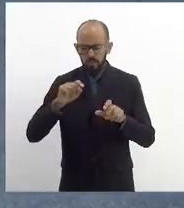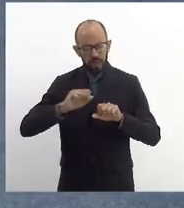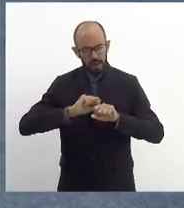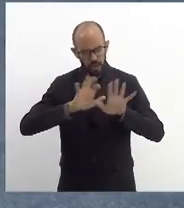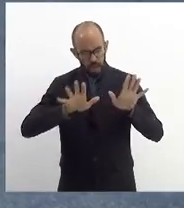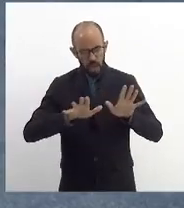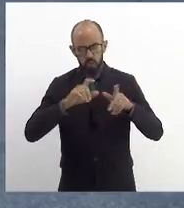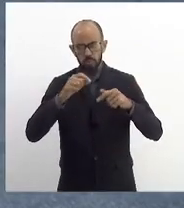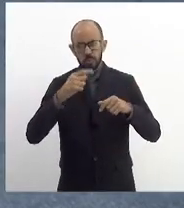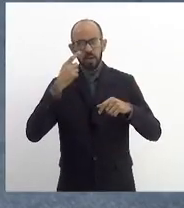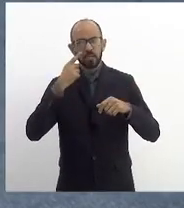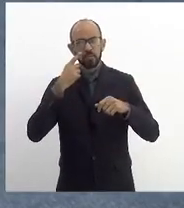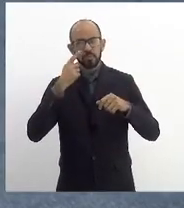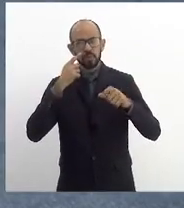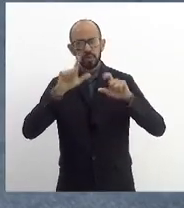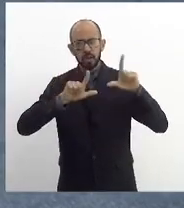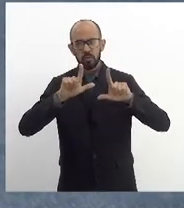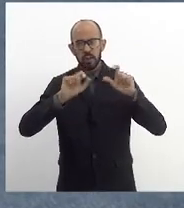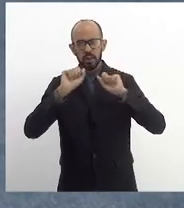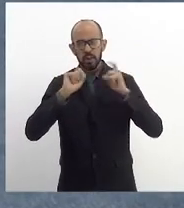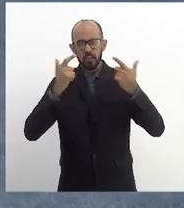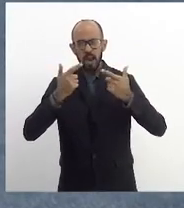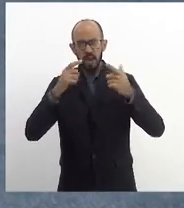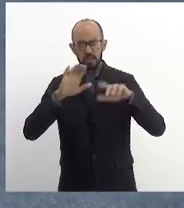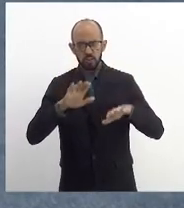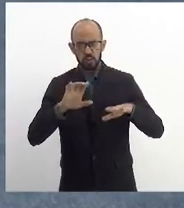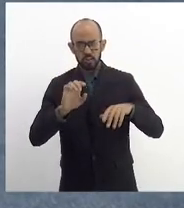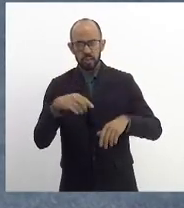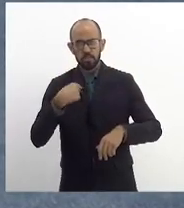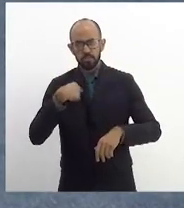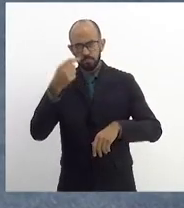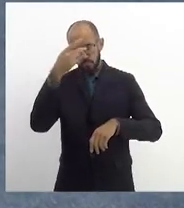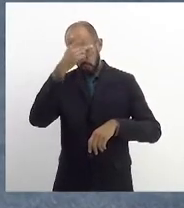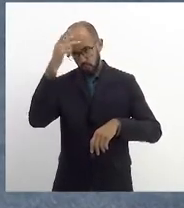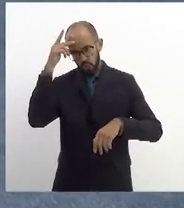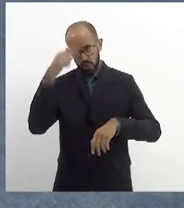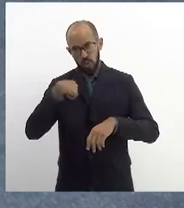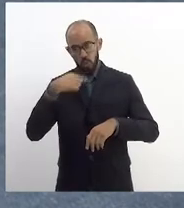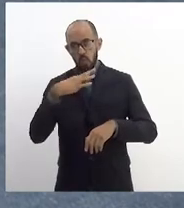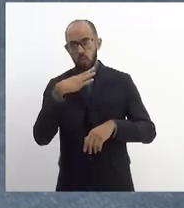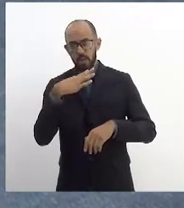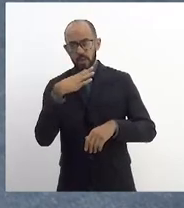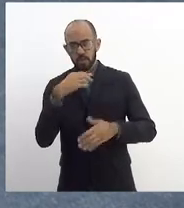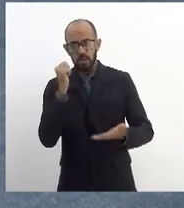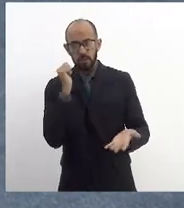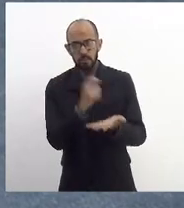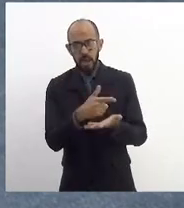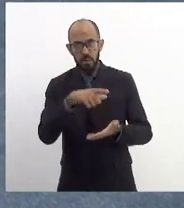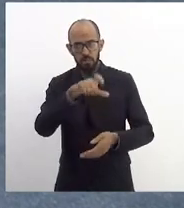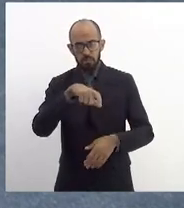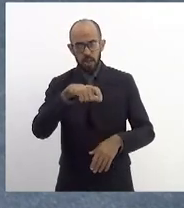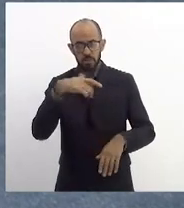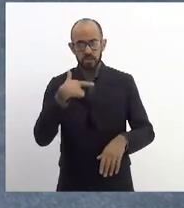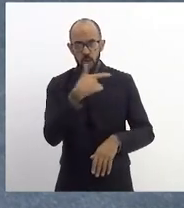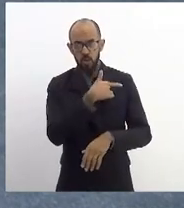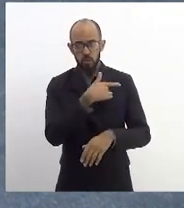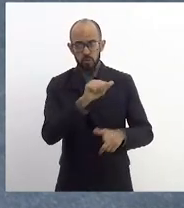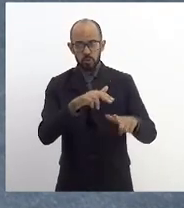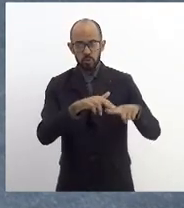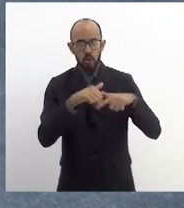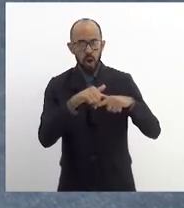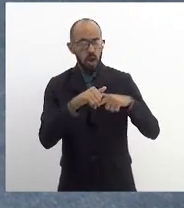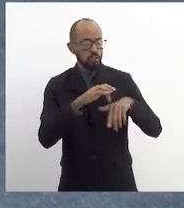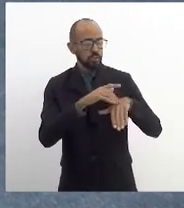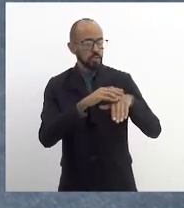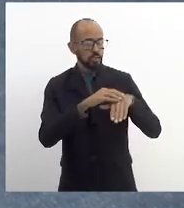estão nos assistindo a TV alerj teve pessoas que eu conheço né que pagar o plano de saúde a vida toda de vida essas doenças